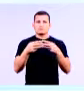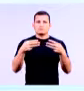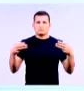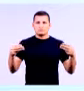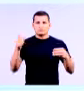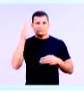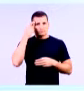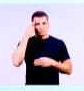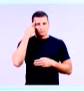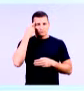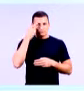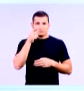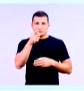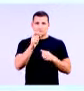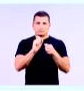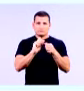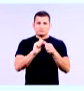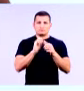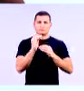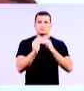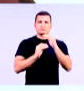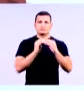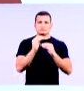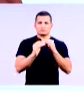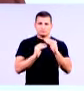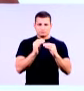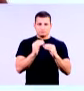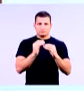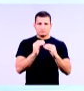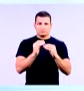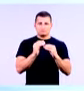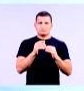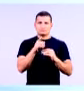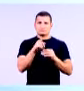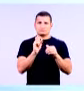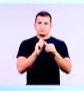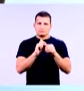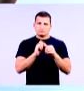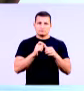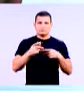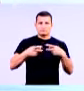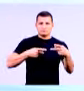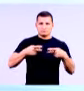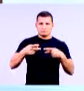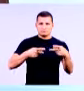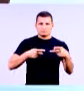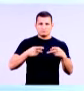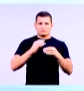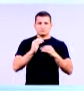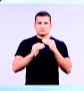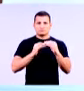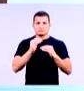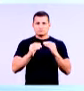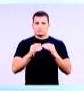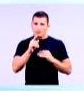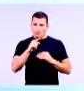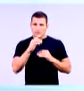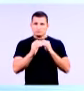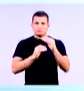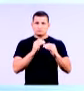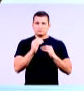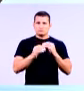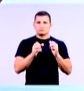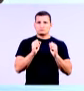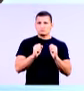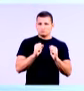você faz um banco de dados, né? Uma disciplina de banco de dados, você faz, então, projeta um banco. Esse banco, ele pode estar local